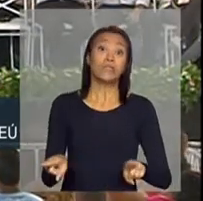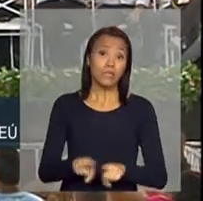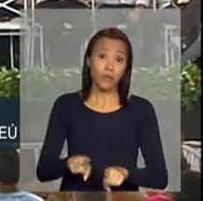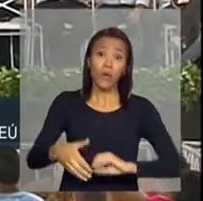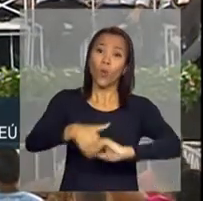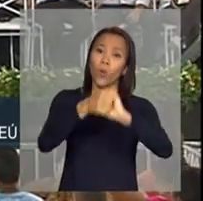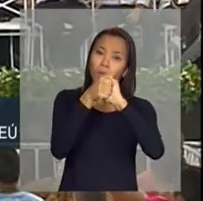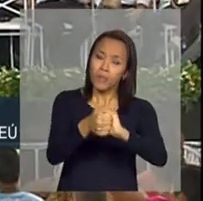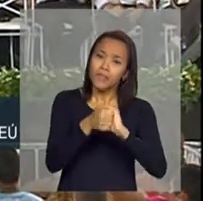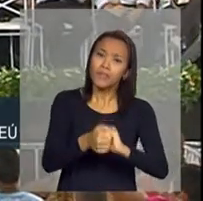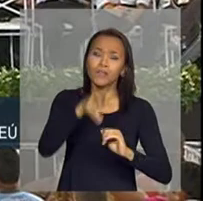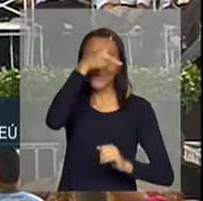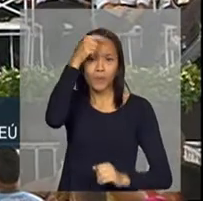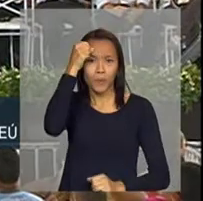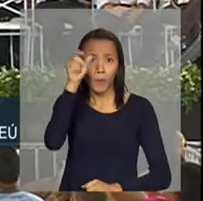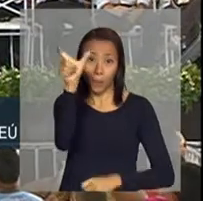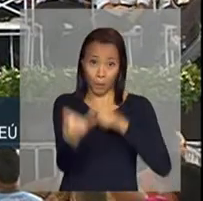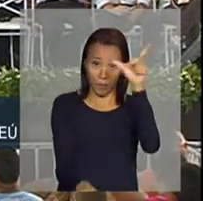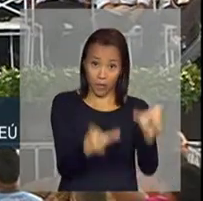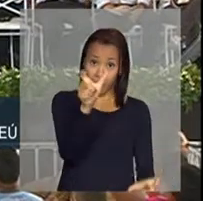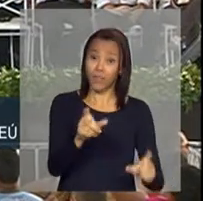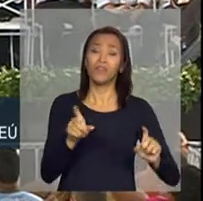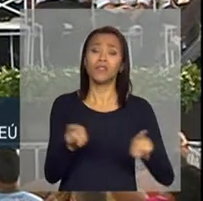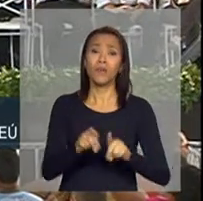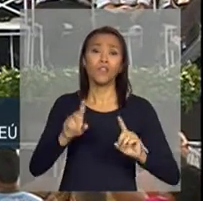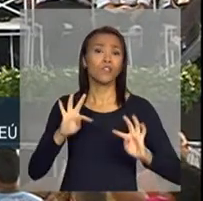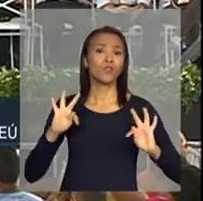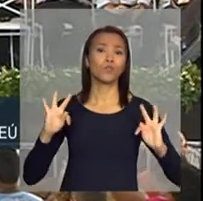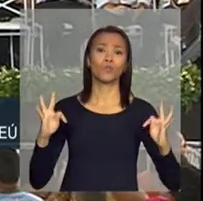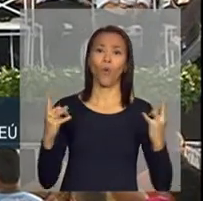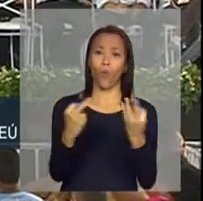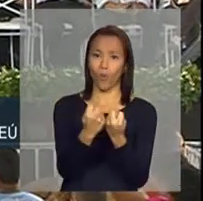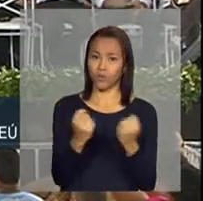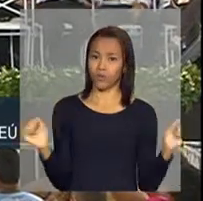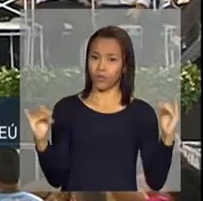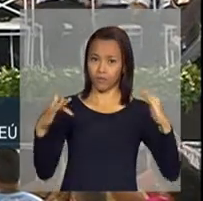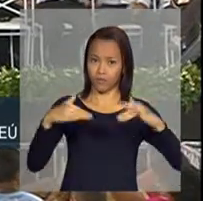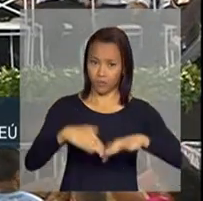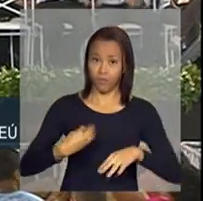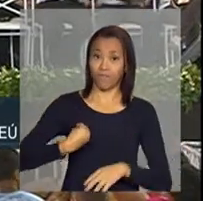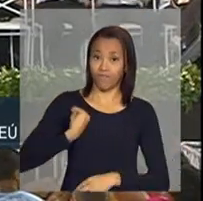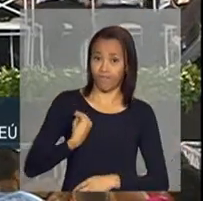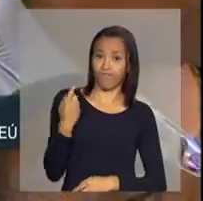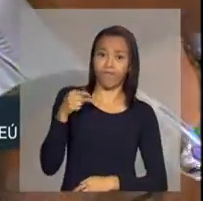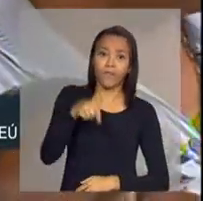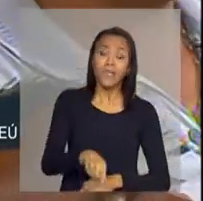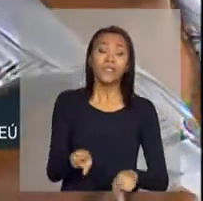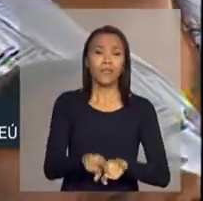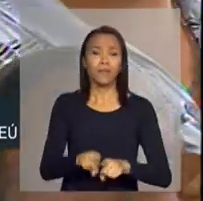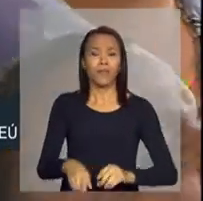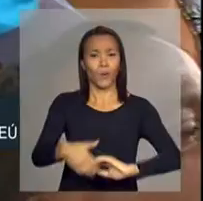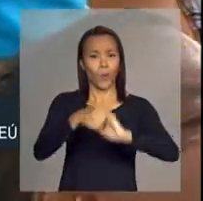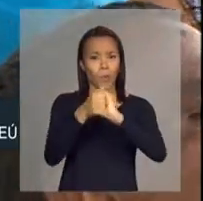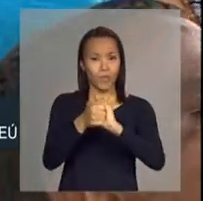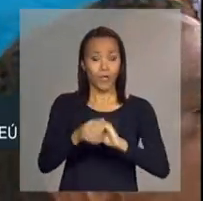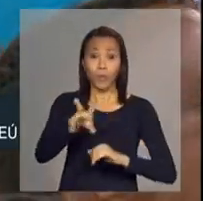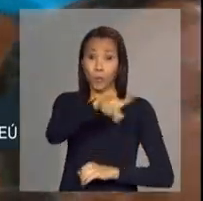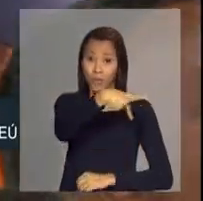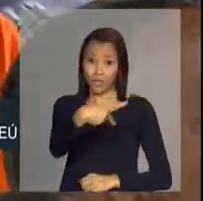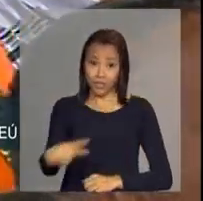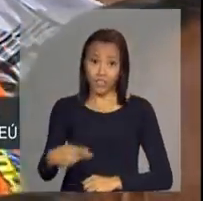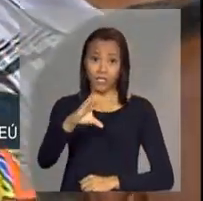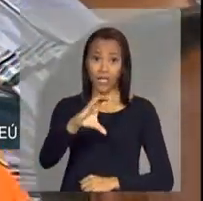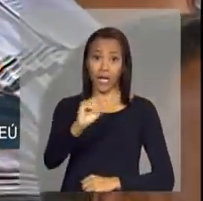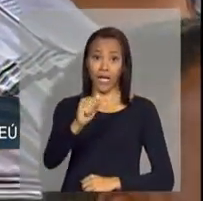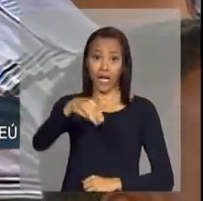Cumprimentando o prefeito, eu quero cumprimentar todos os demais prefeitos que estão aqui e cumprimentando o presidente da Câmara de Vereadores